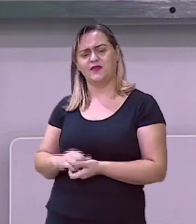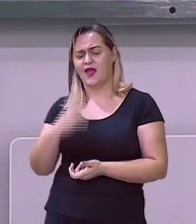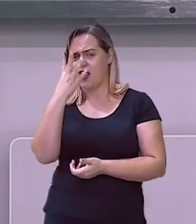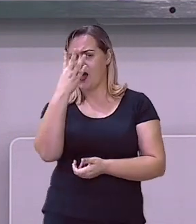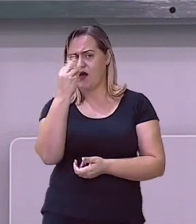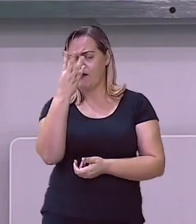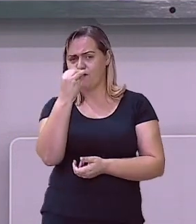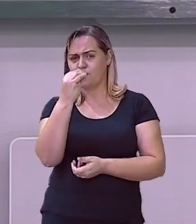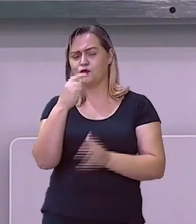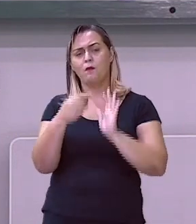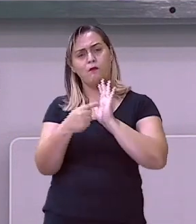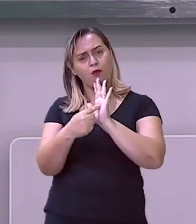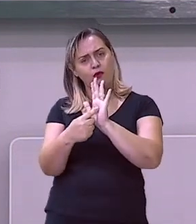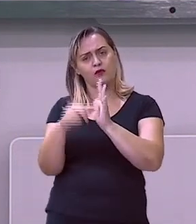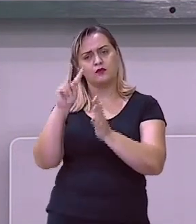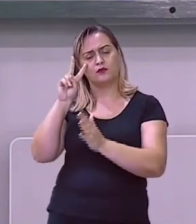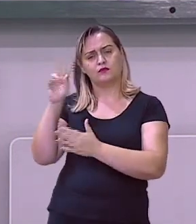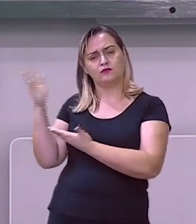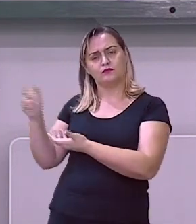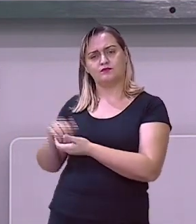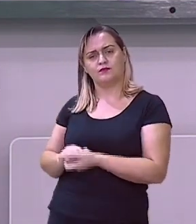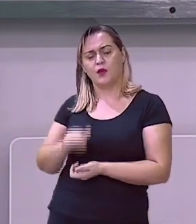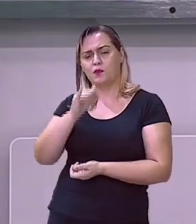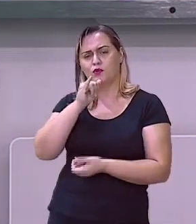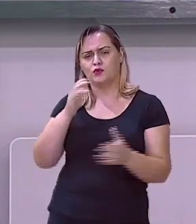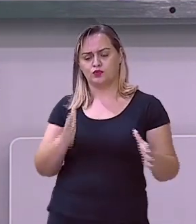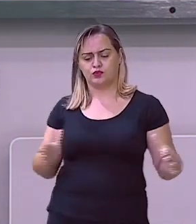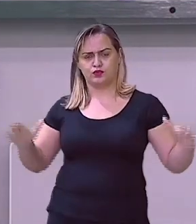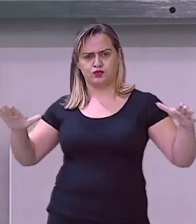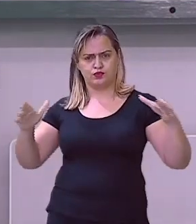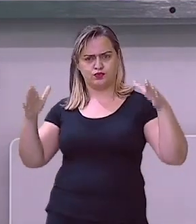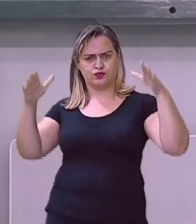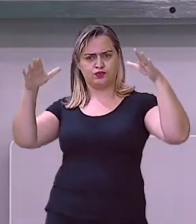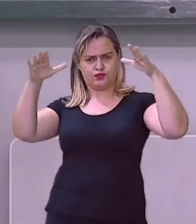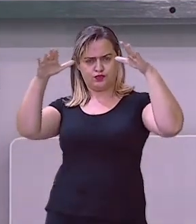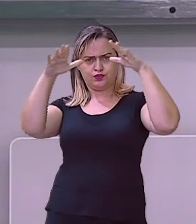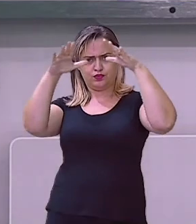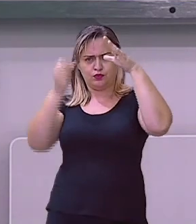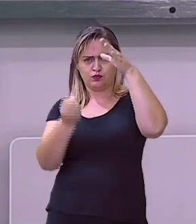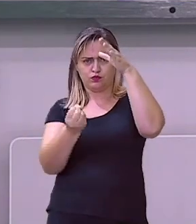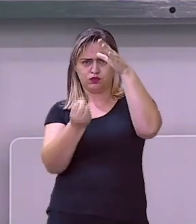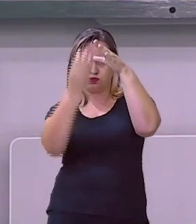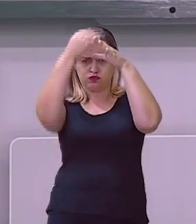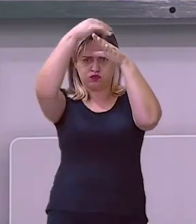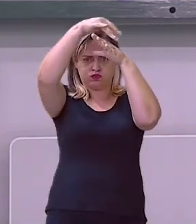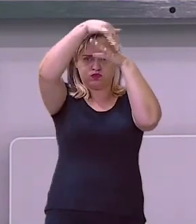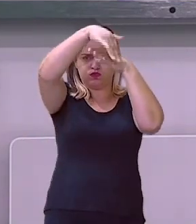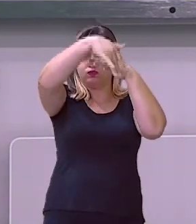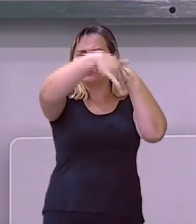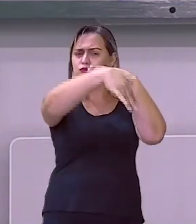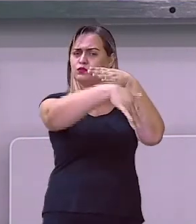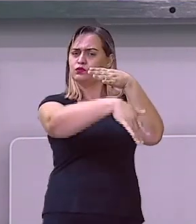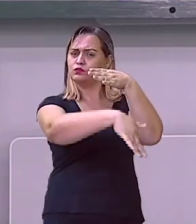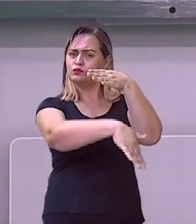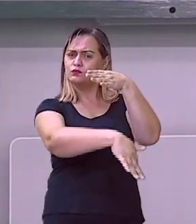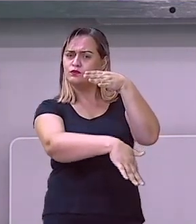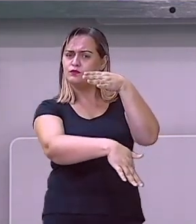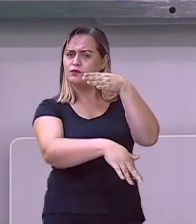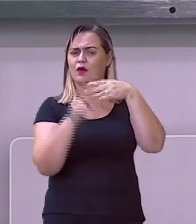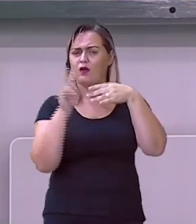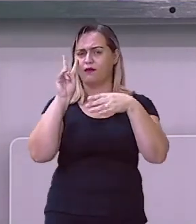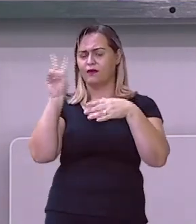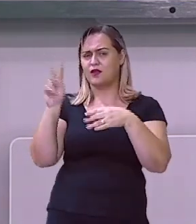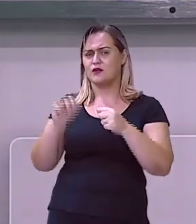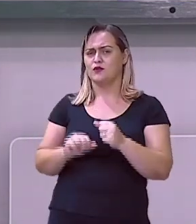né, seria um vulcão que sai a lava e vai formando, está modificando